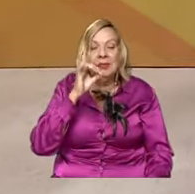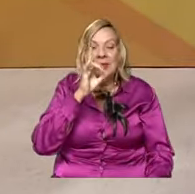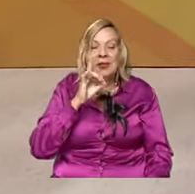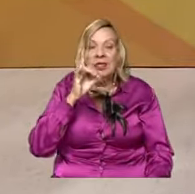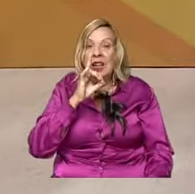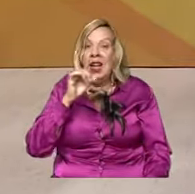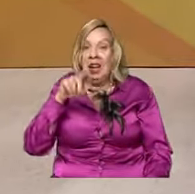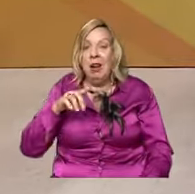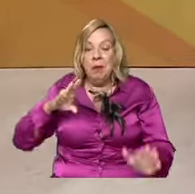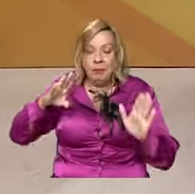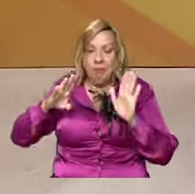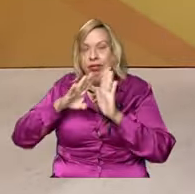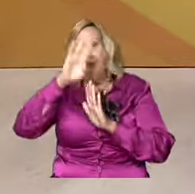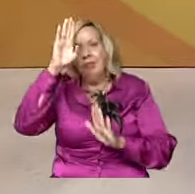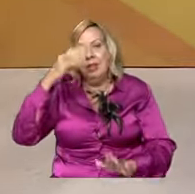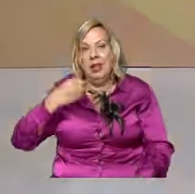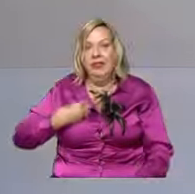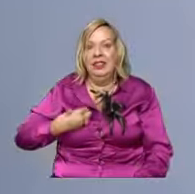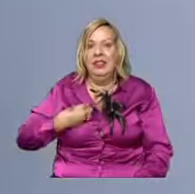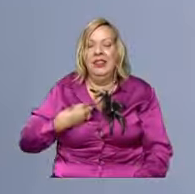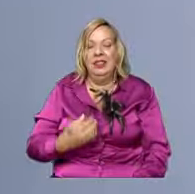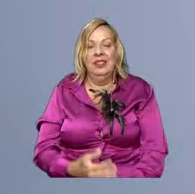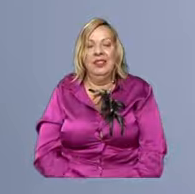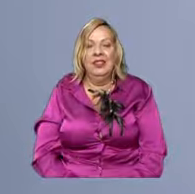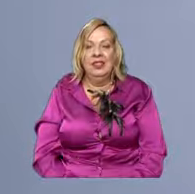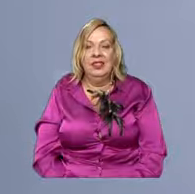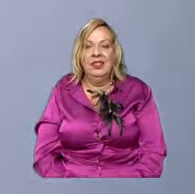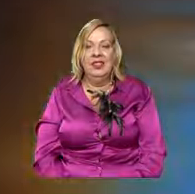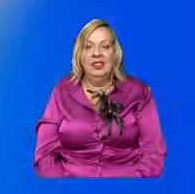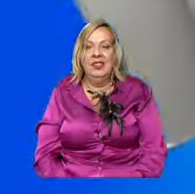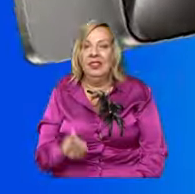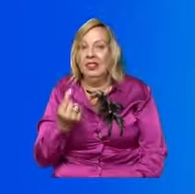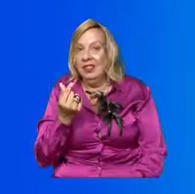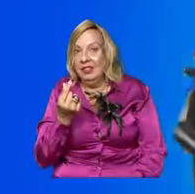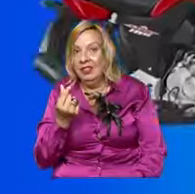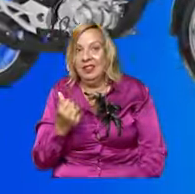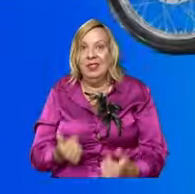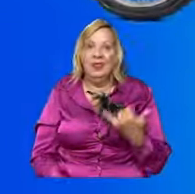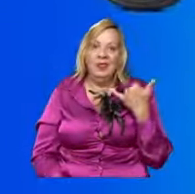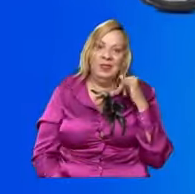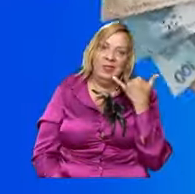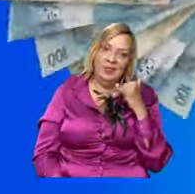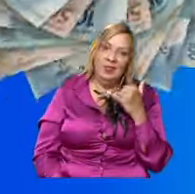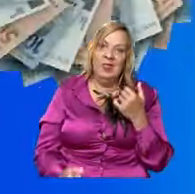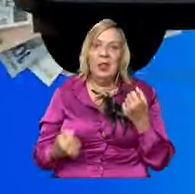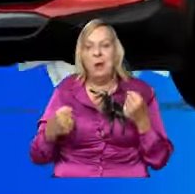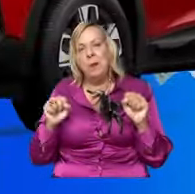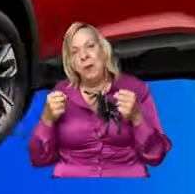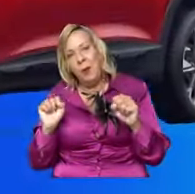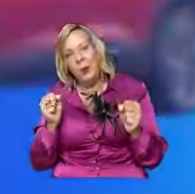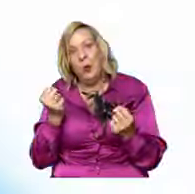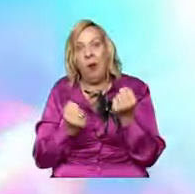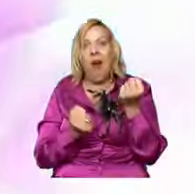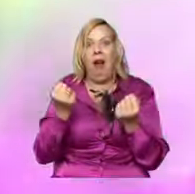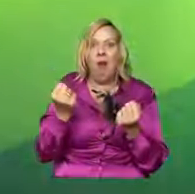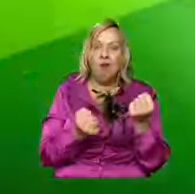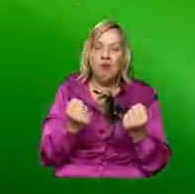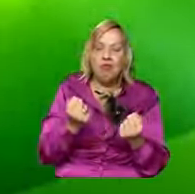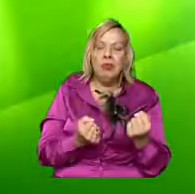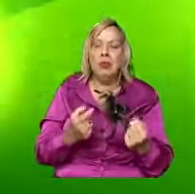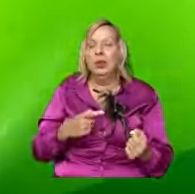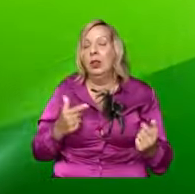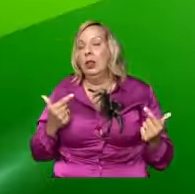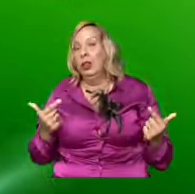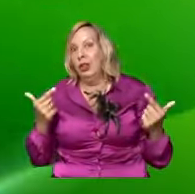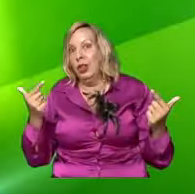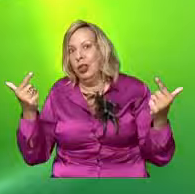up na sua vida. Olha só, confere. O que é o que é. Tem din-din, tem iPhone, tem motos e tem carrão. Acertou, é o show da sorte Caju Cap